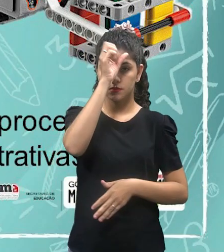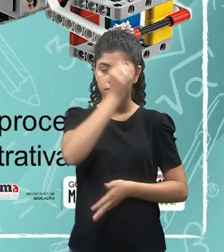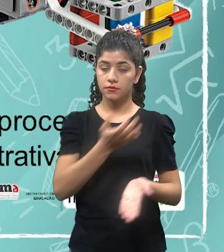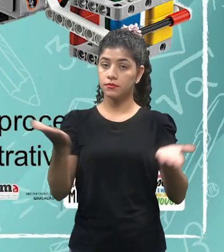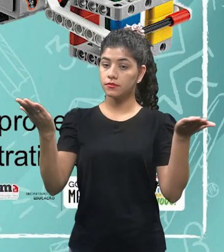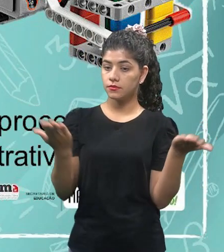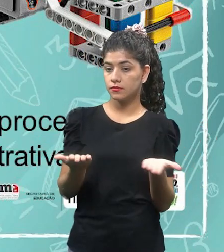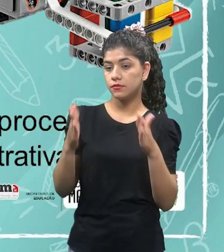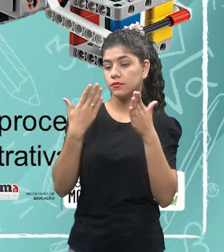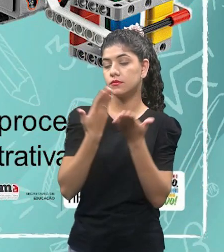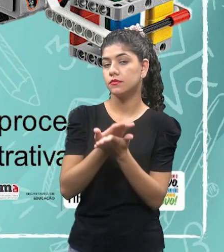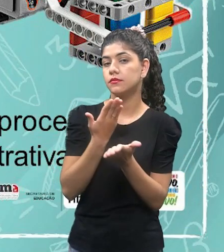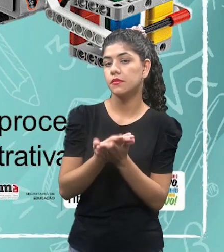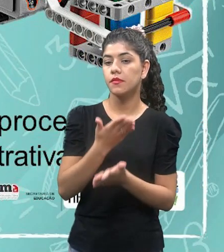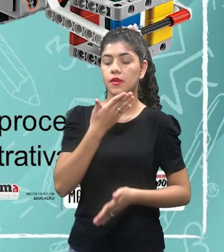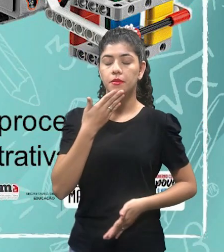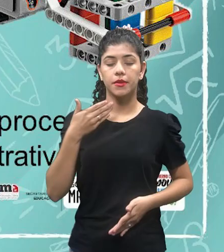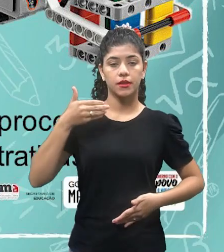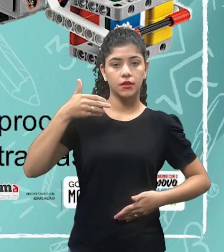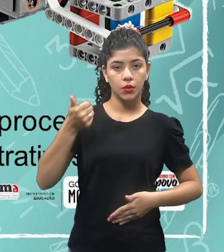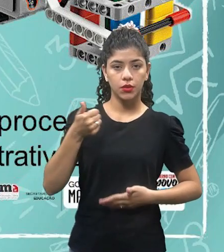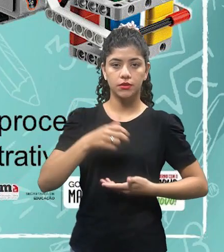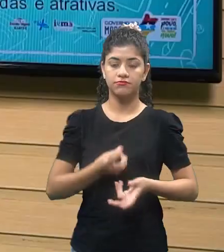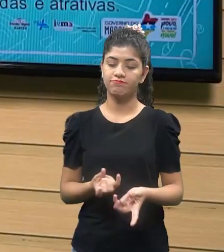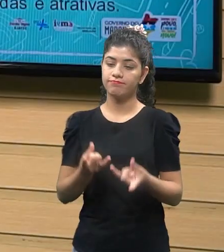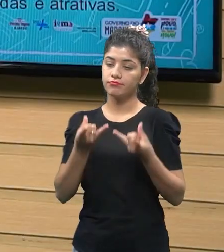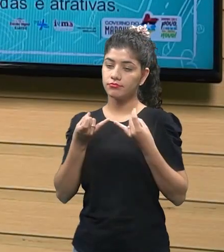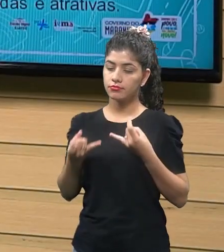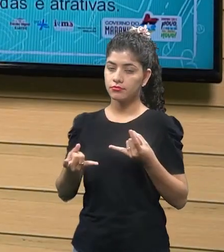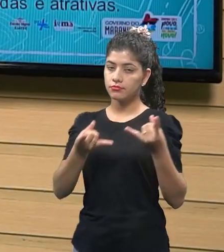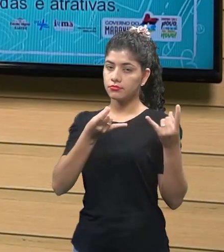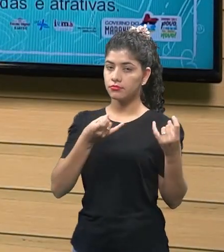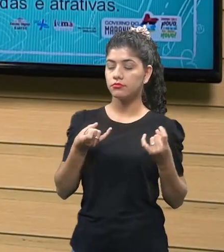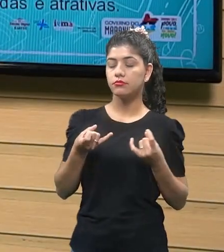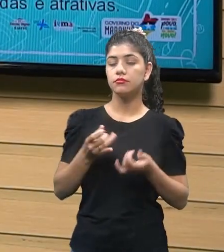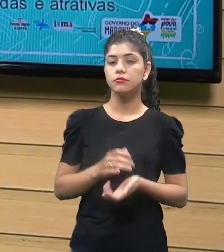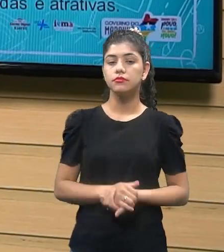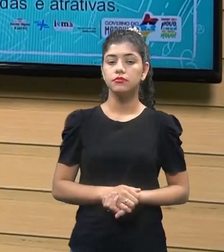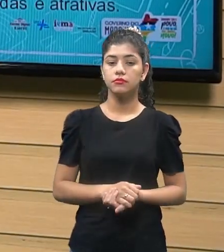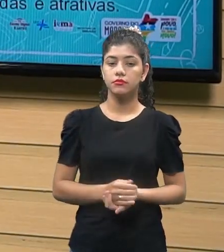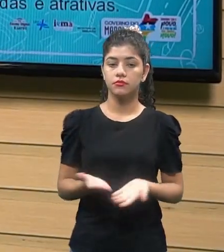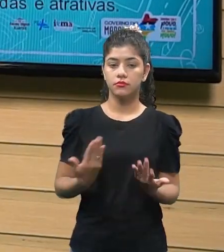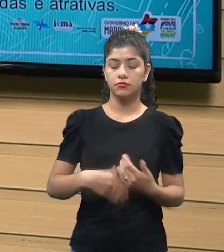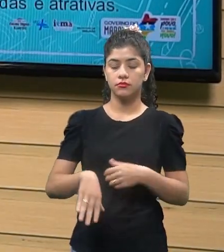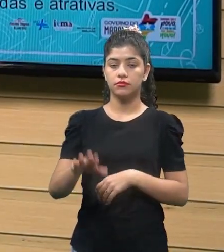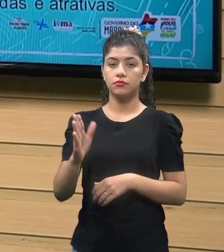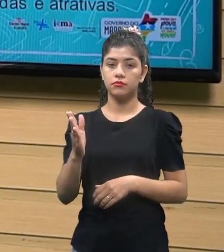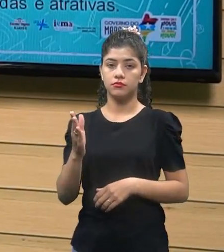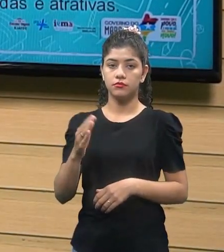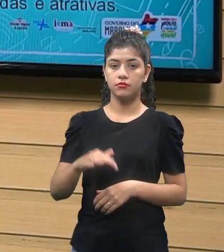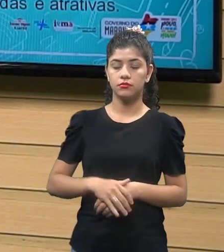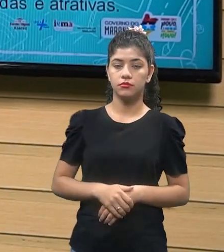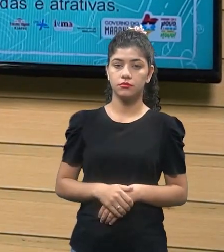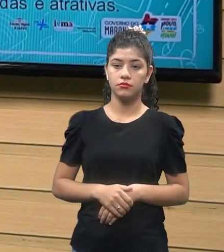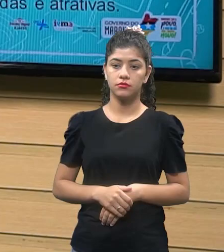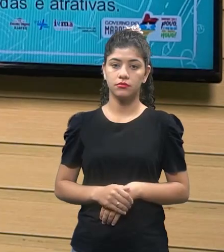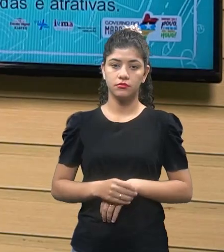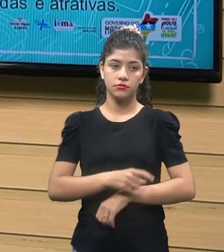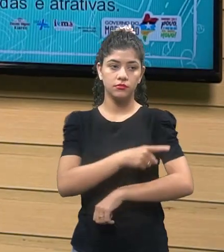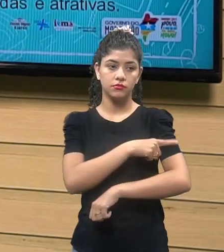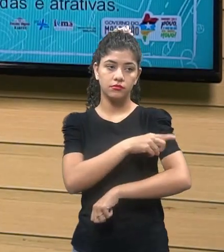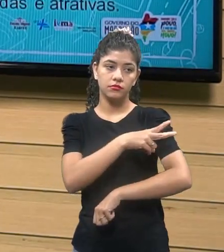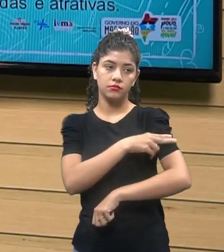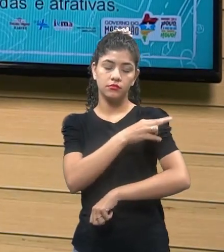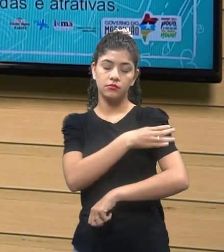mais divertidas e atrativas. Então, tanto no ensino fundamental quanto no ensino médio ou